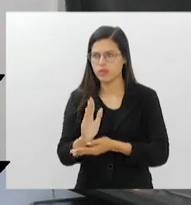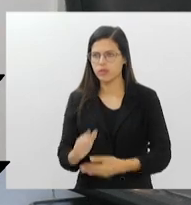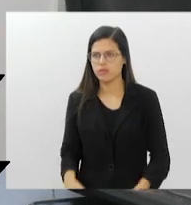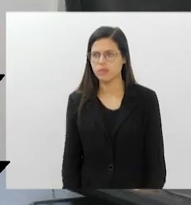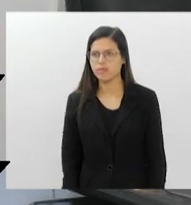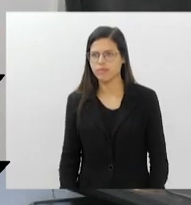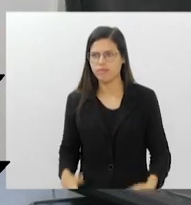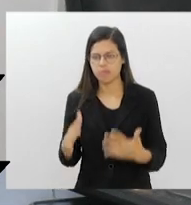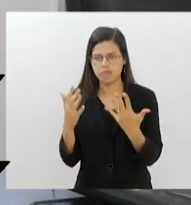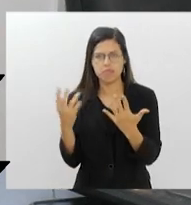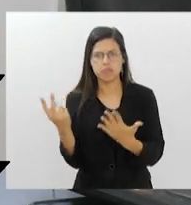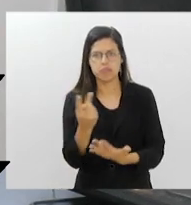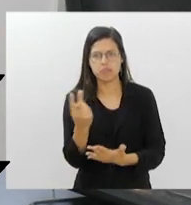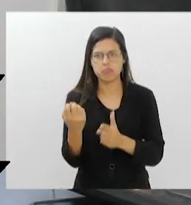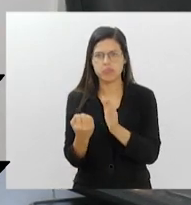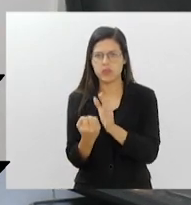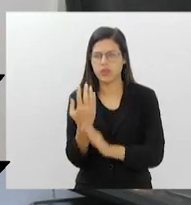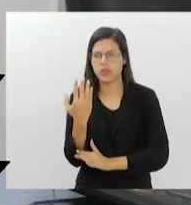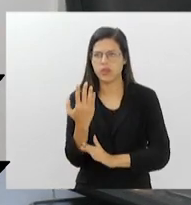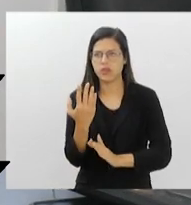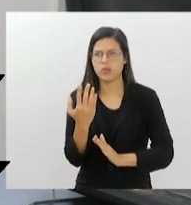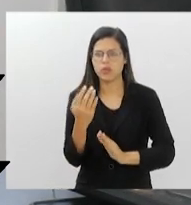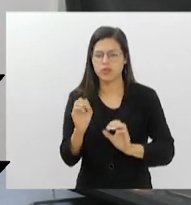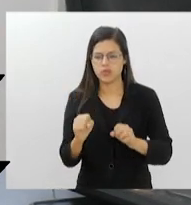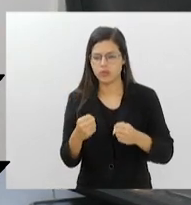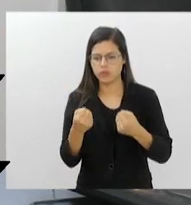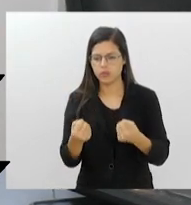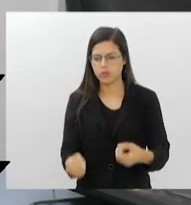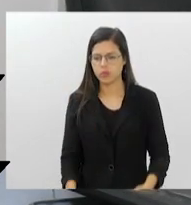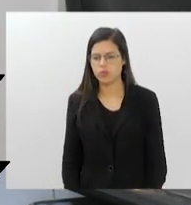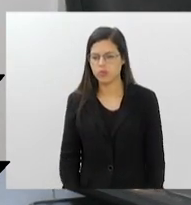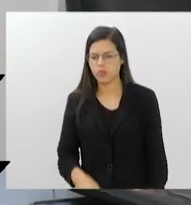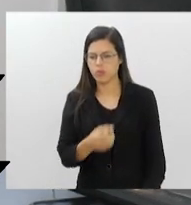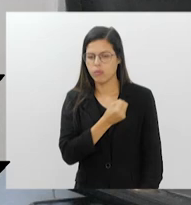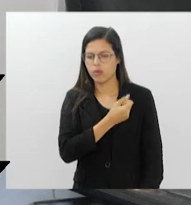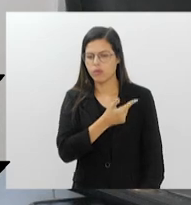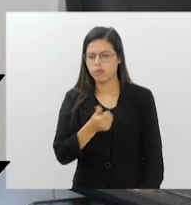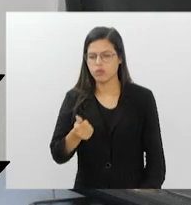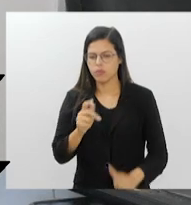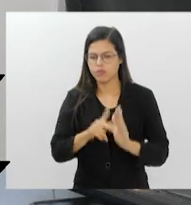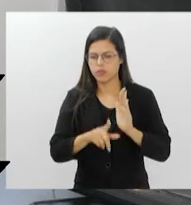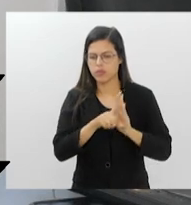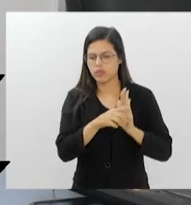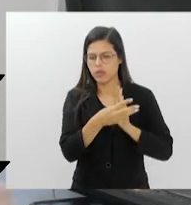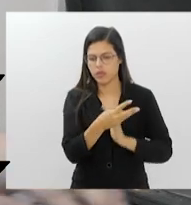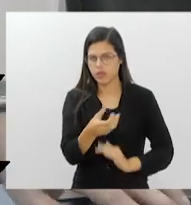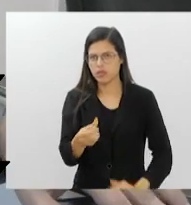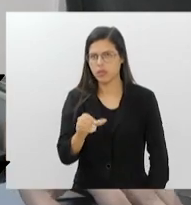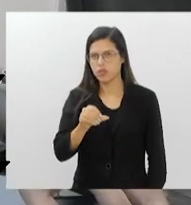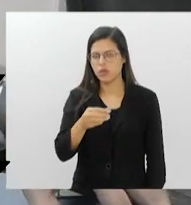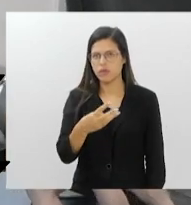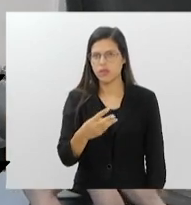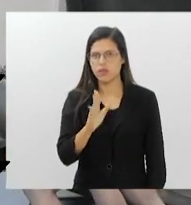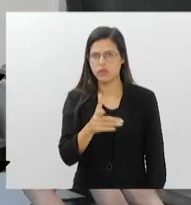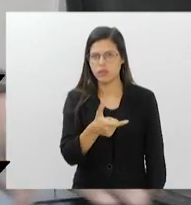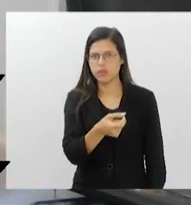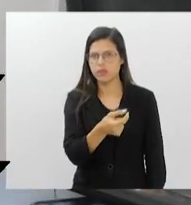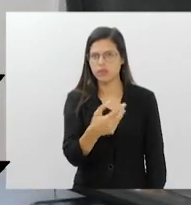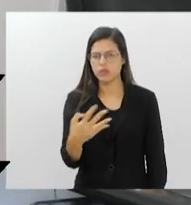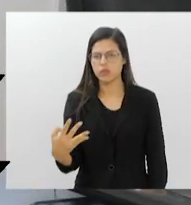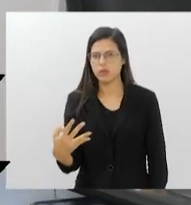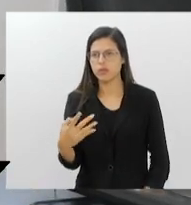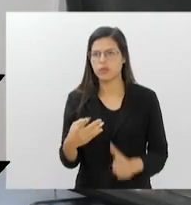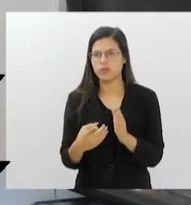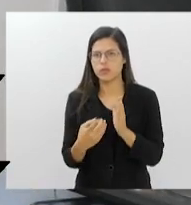parabenizar ambos os autores aí pelo empenho 21 da pauta projeto de lei 3693 24 de autoria